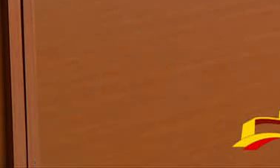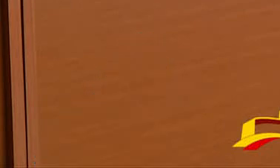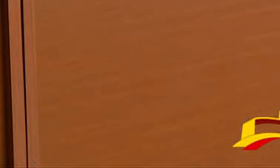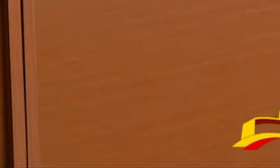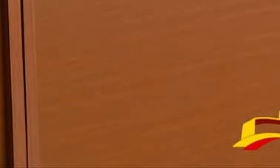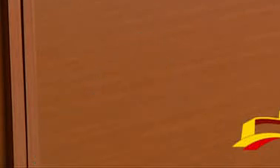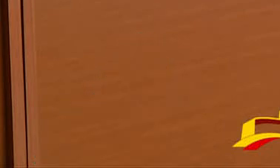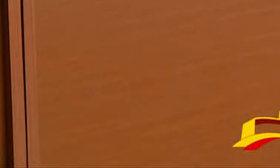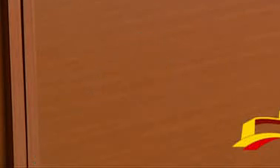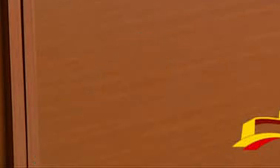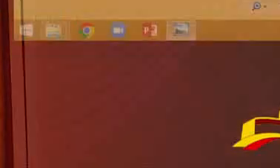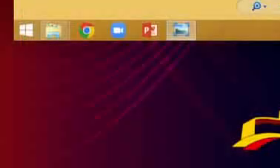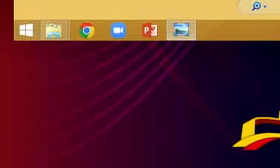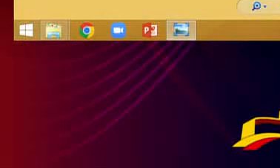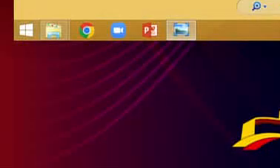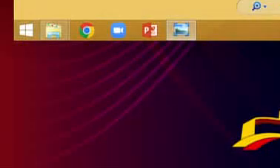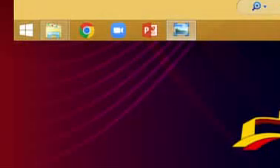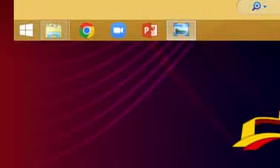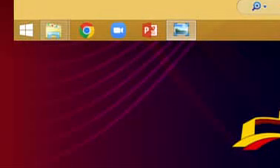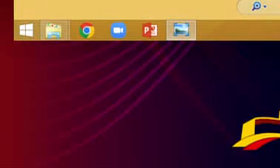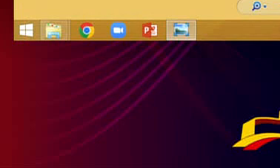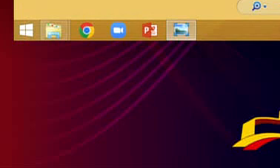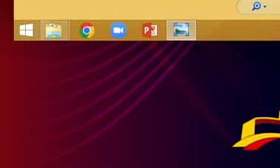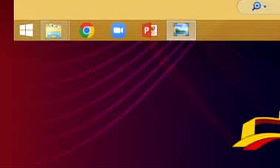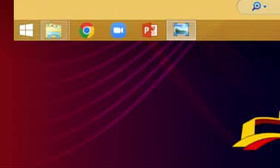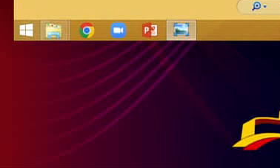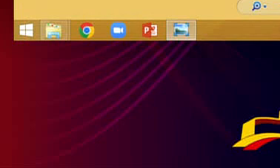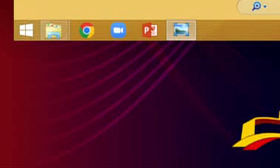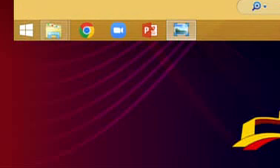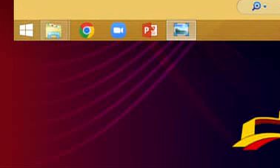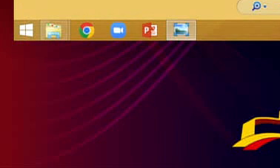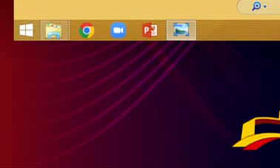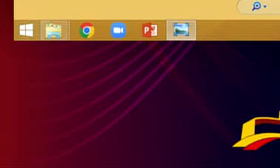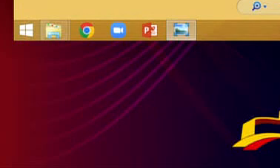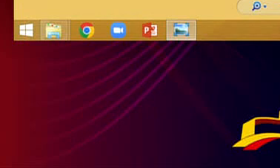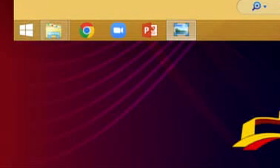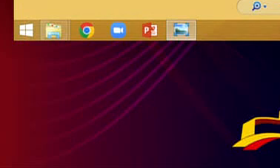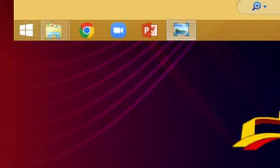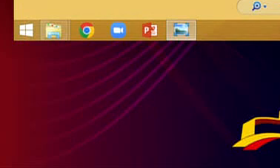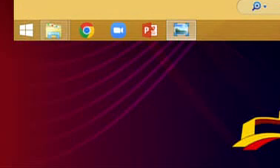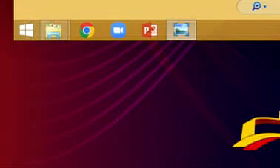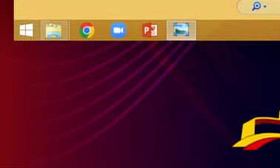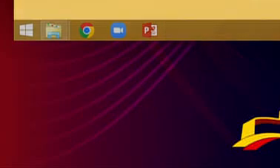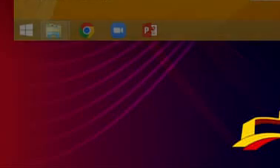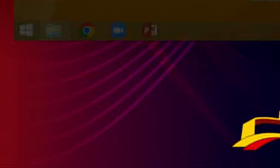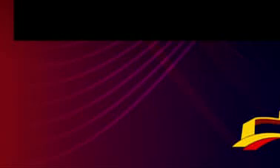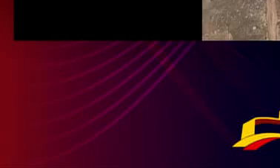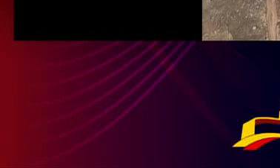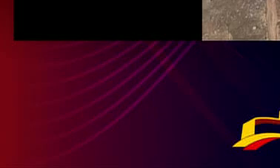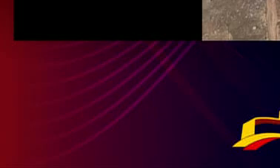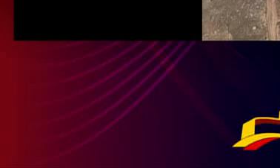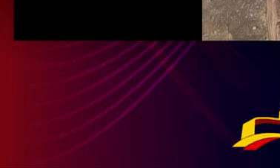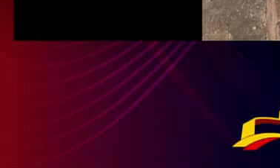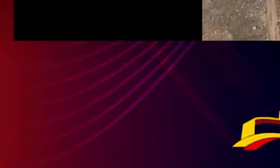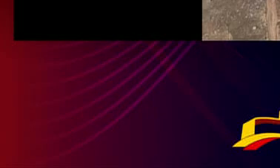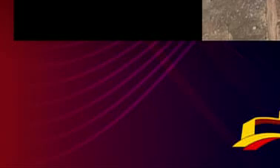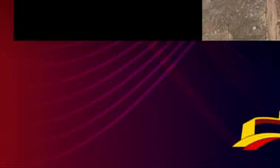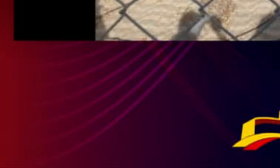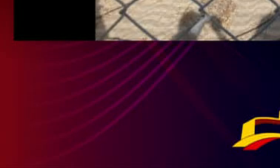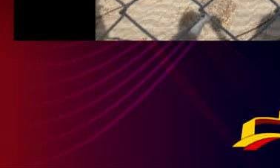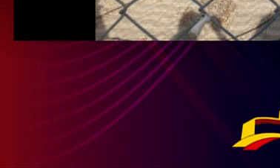uma escola estadual, ensino fundamental, e agora o prédio simplesmente abandonado, ninguém é dono desta